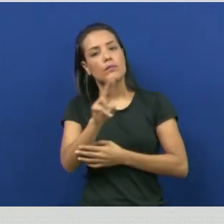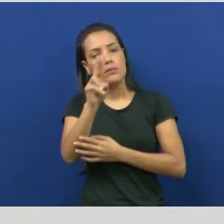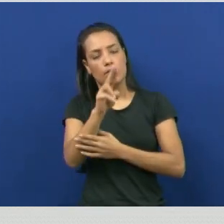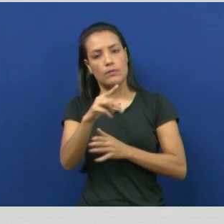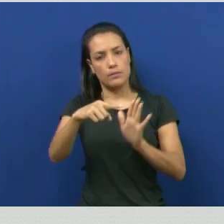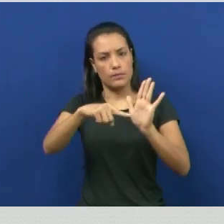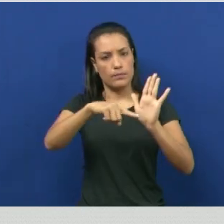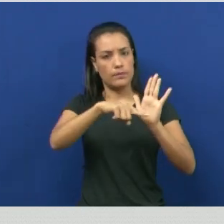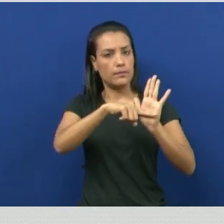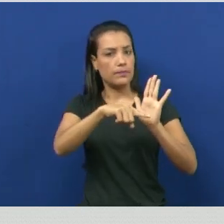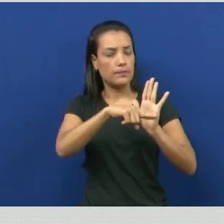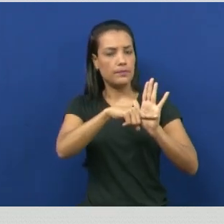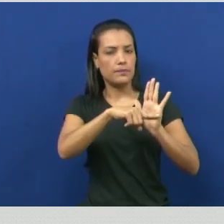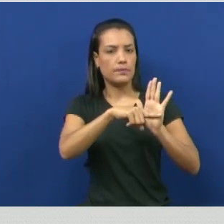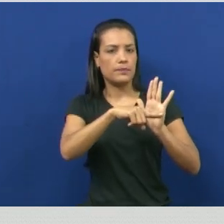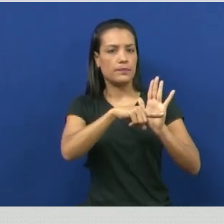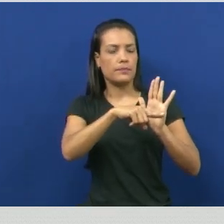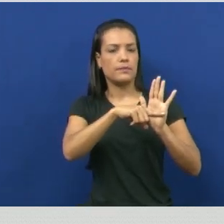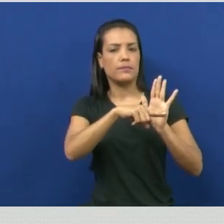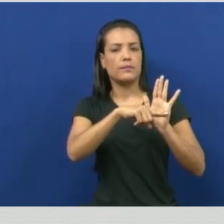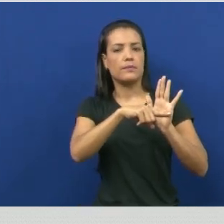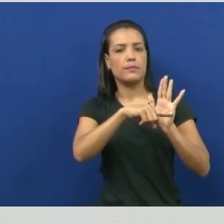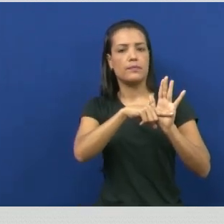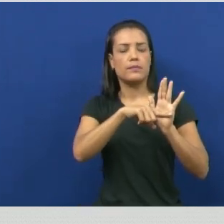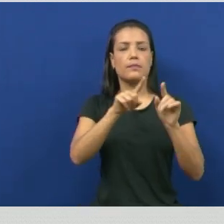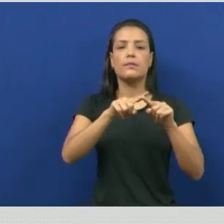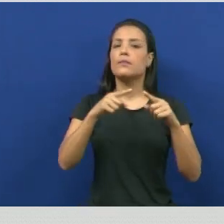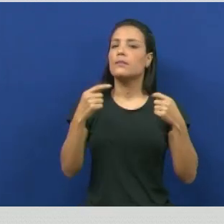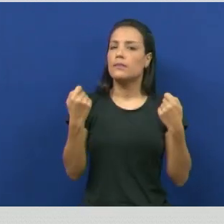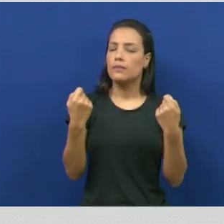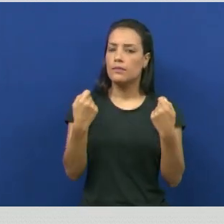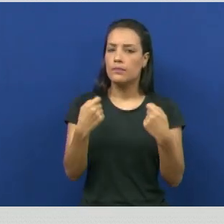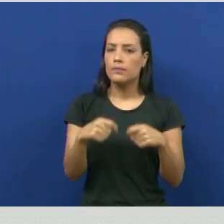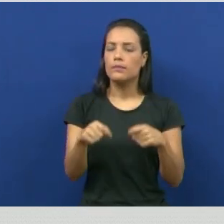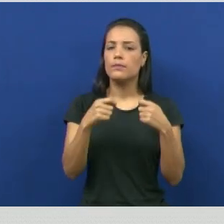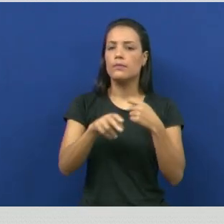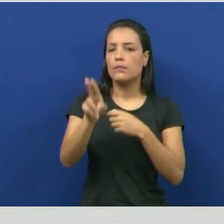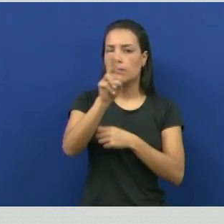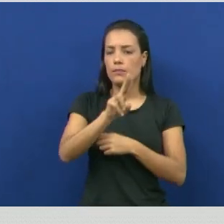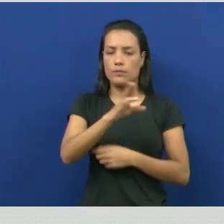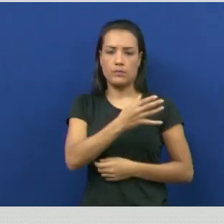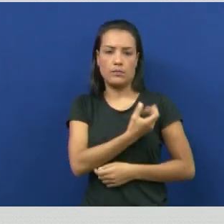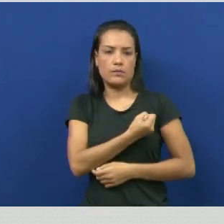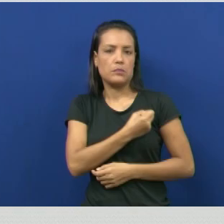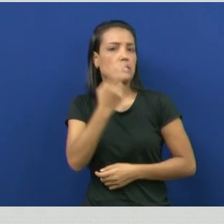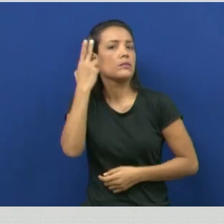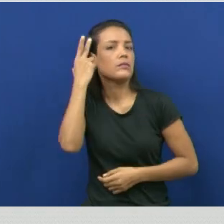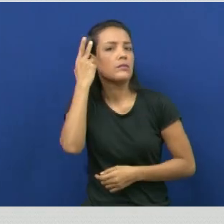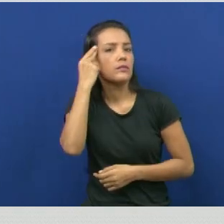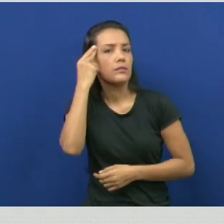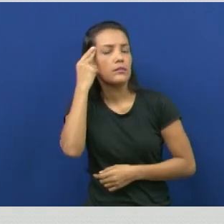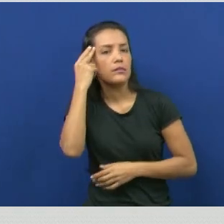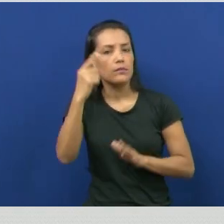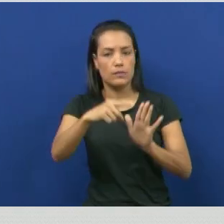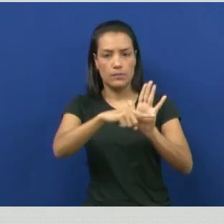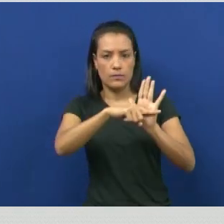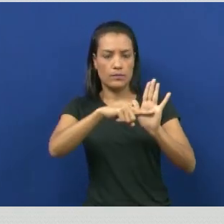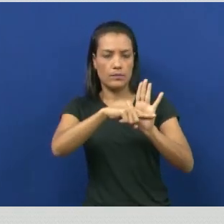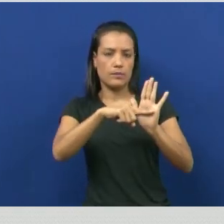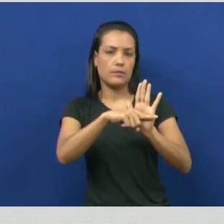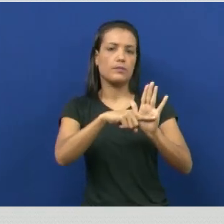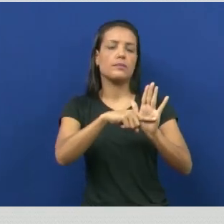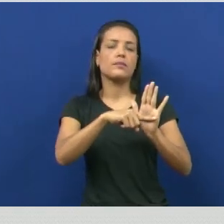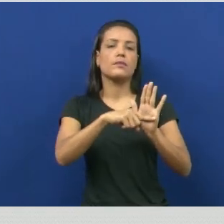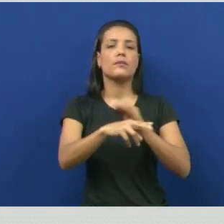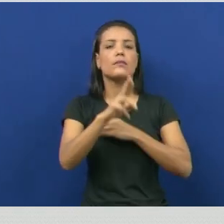certo? E aí ele diz que eu vou resultar sempre com um número inteiro negativo. Então, vai ser igual a